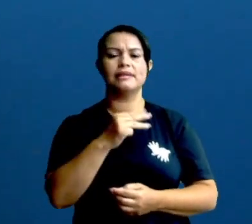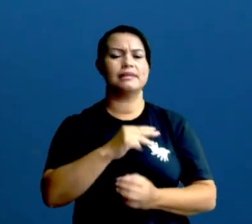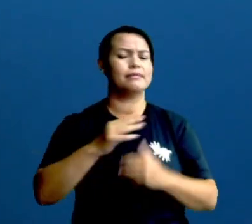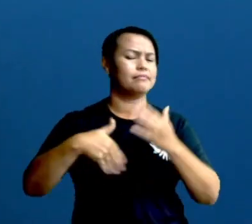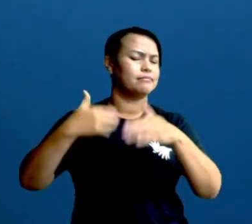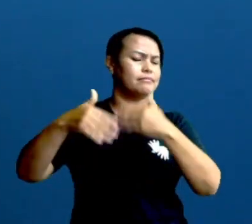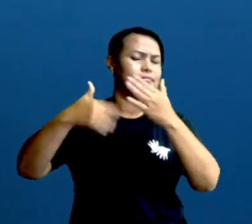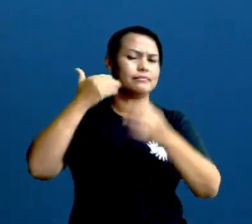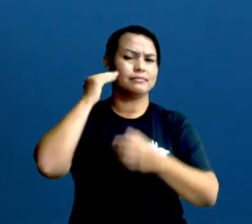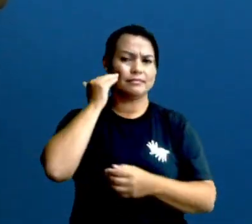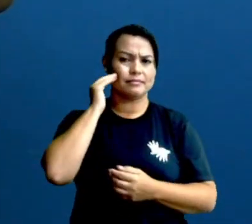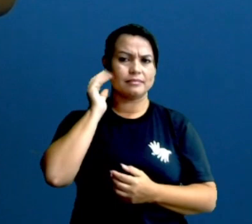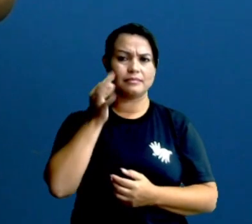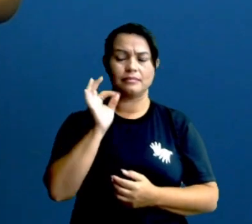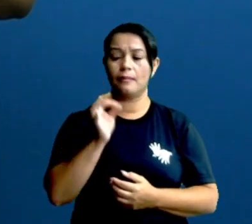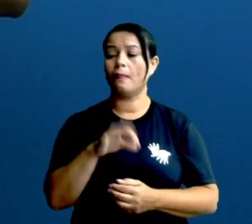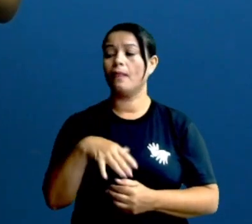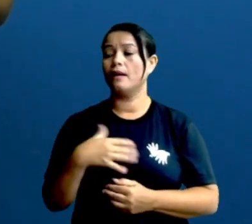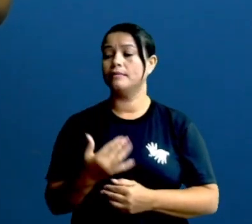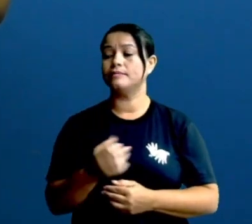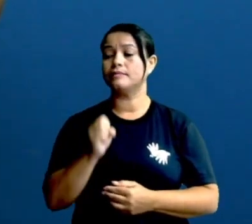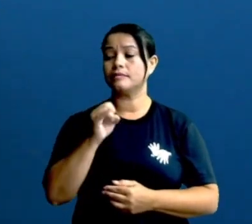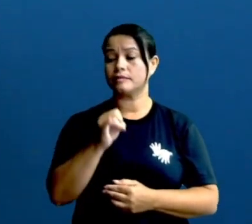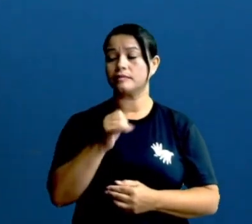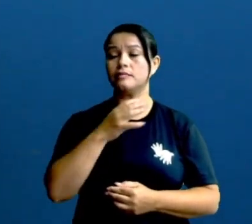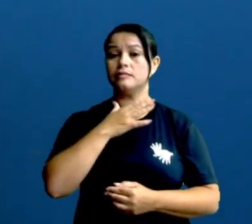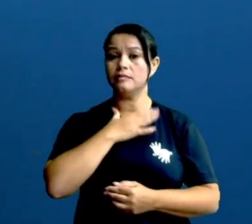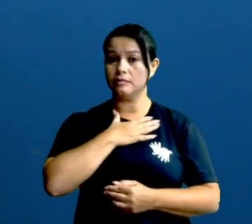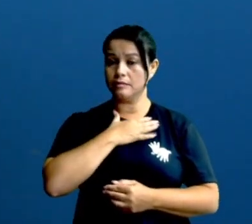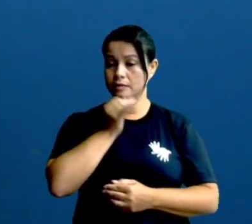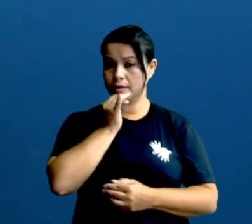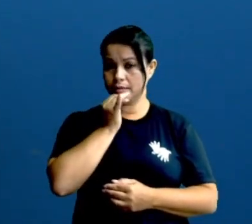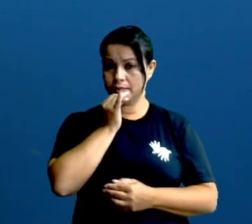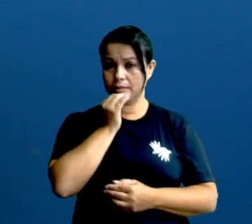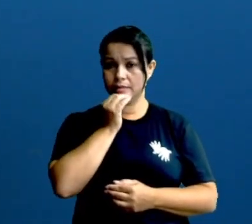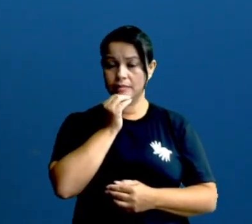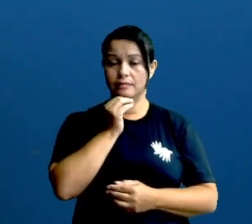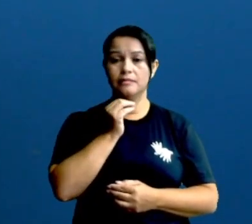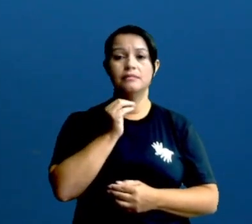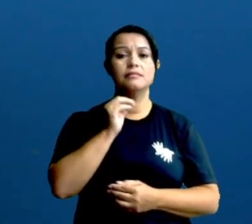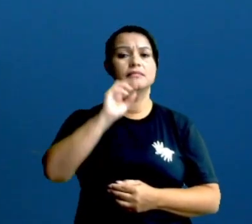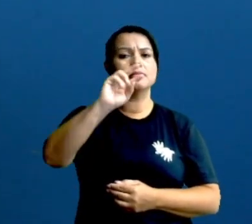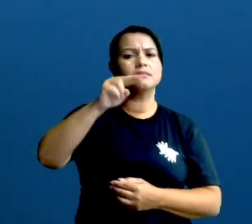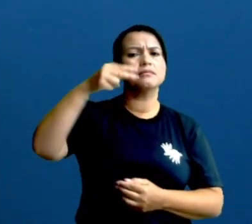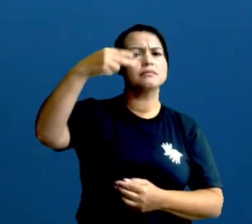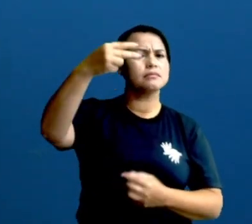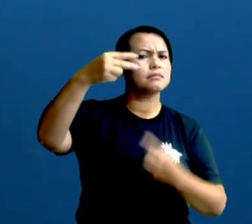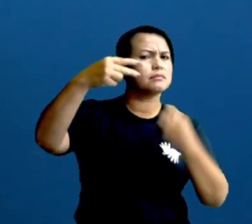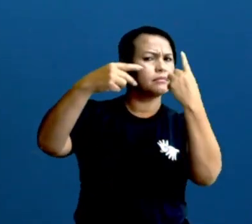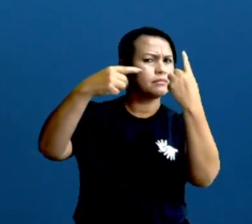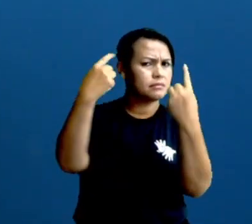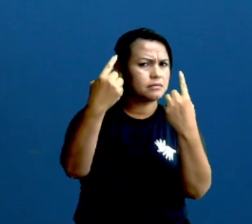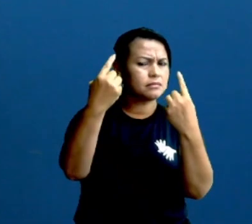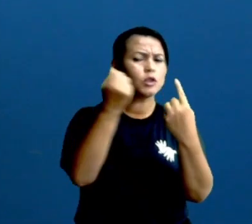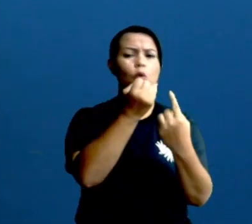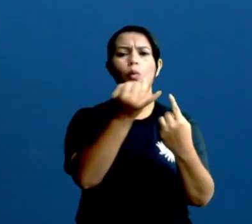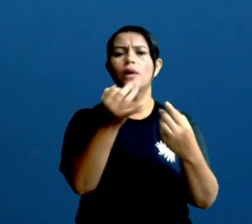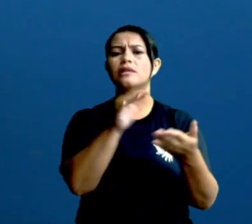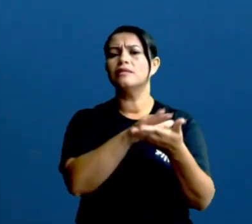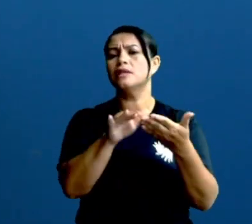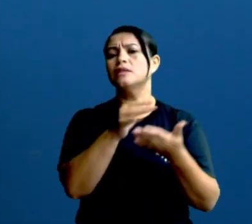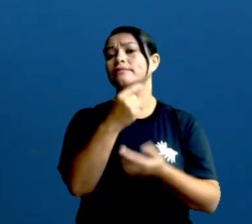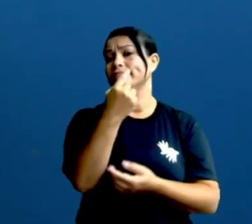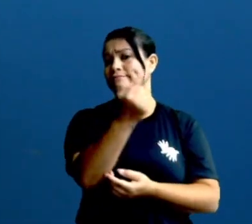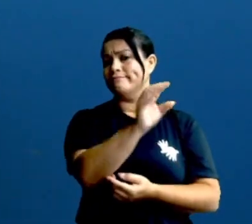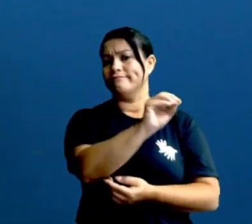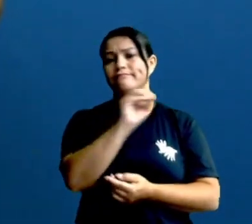diante. Não é isso? Então, se o meu expoente é 1, eu vou repetir a minha base quantas vezes?